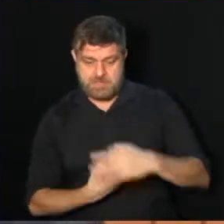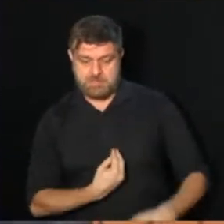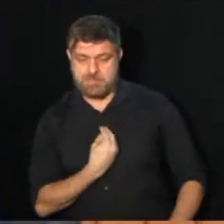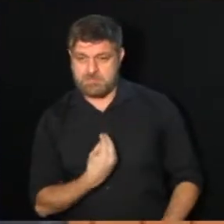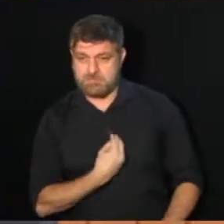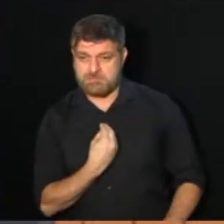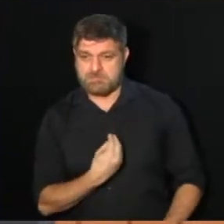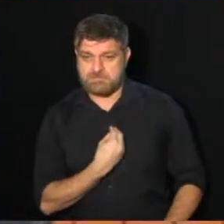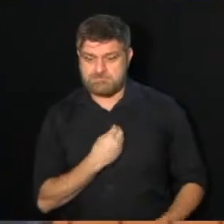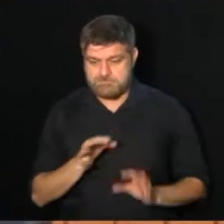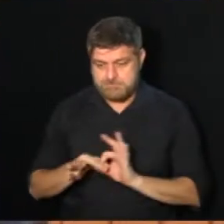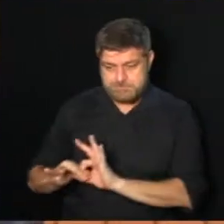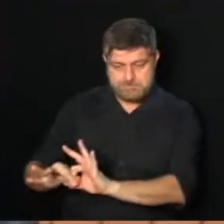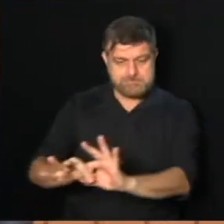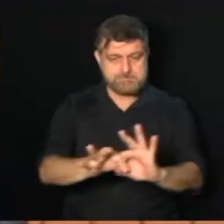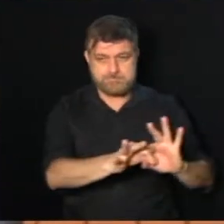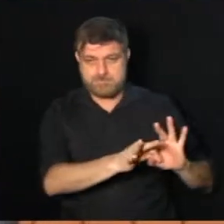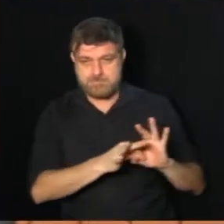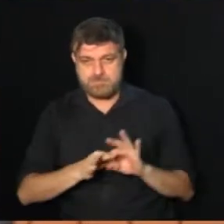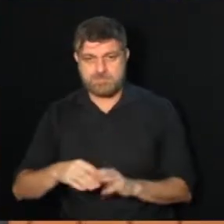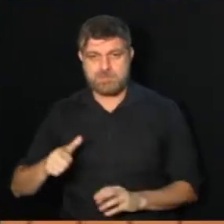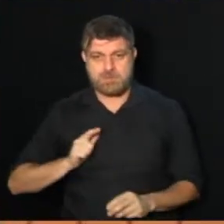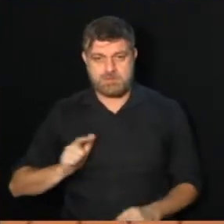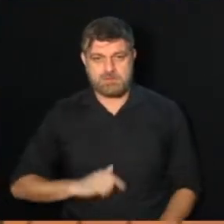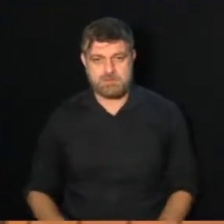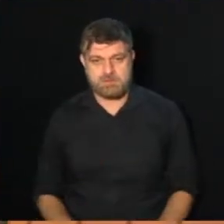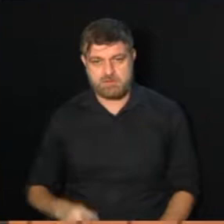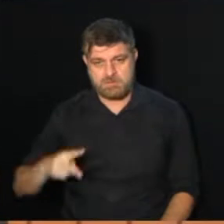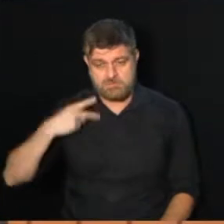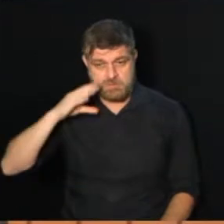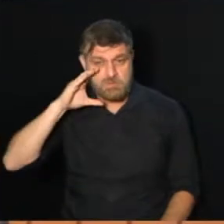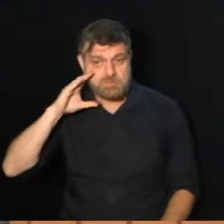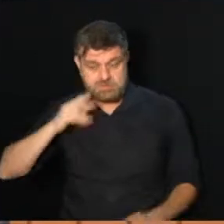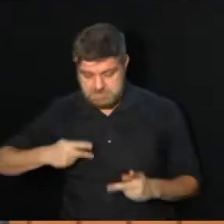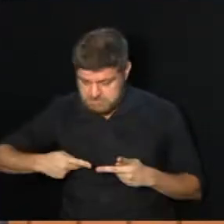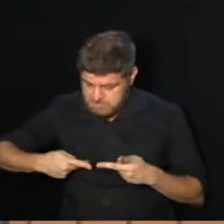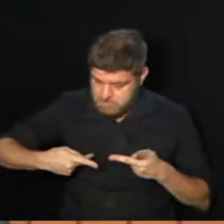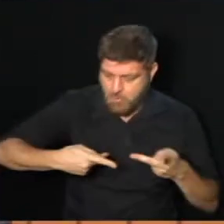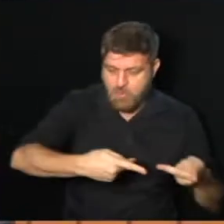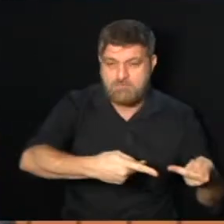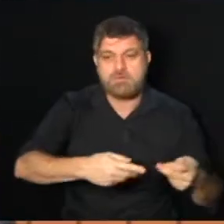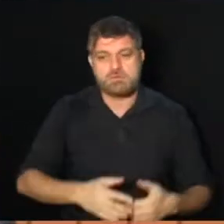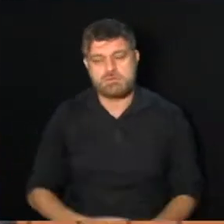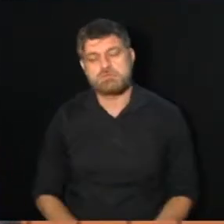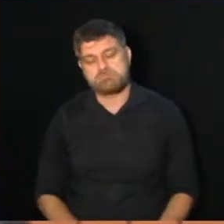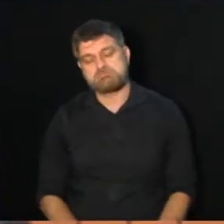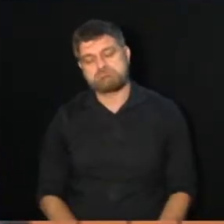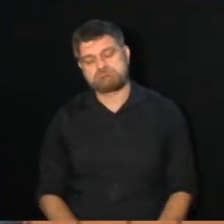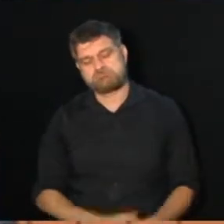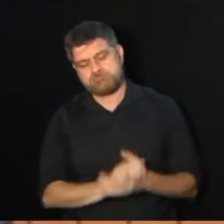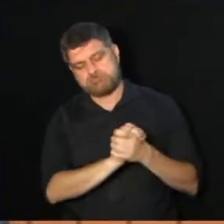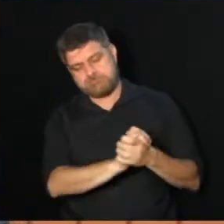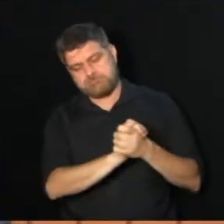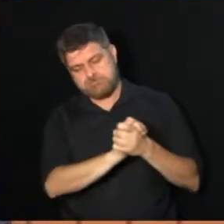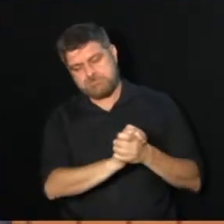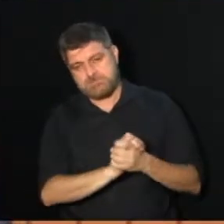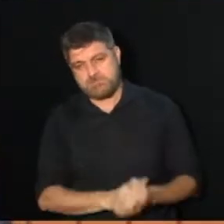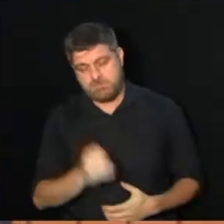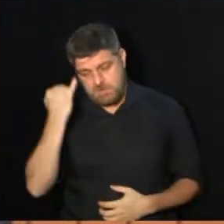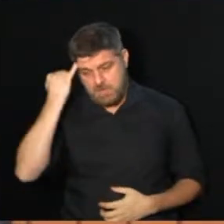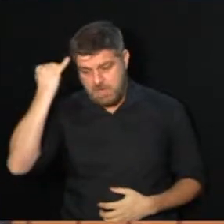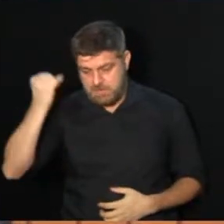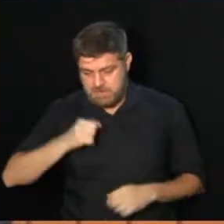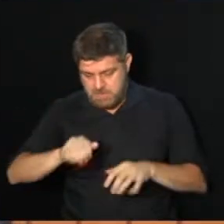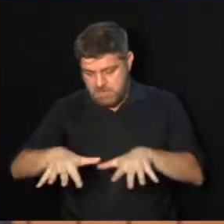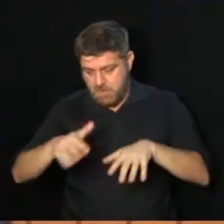Municipal, atendendo ao convite do vereador Cirilo, né, que teve a iniciativa de convocar